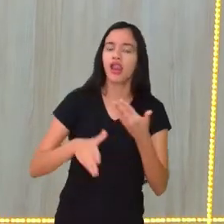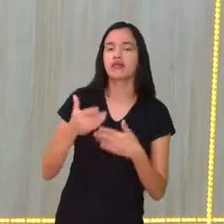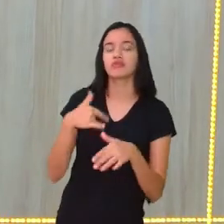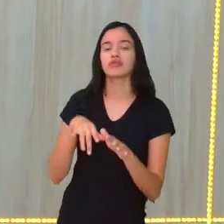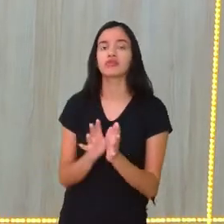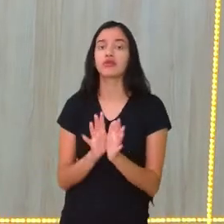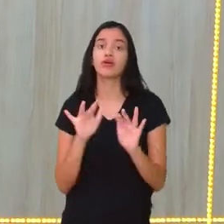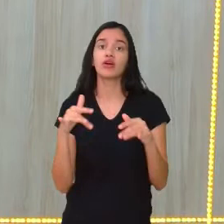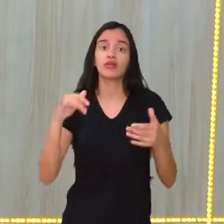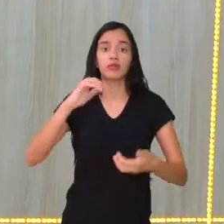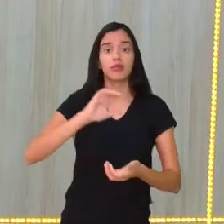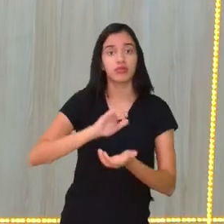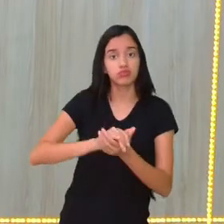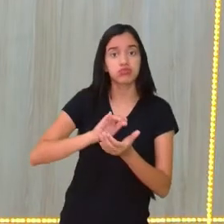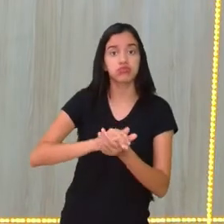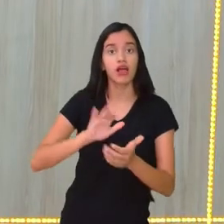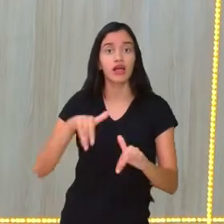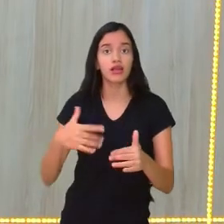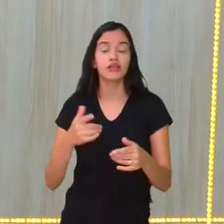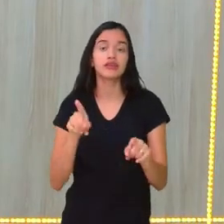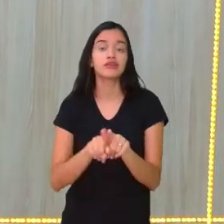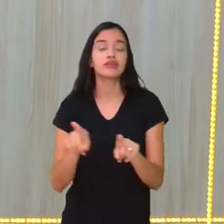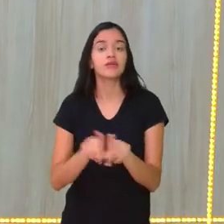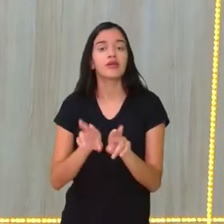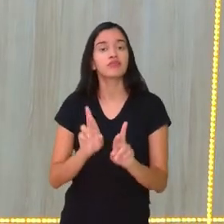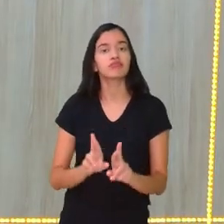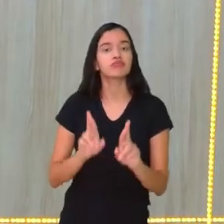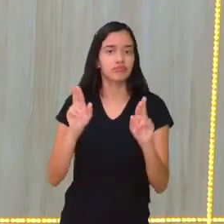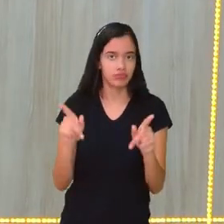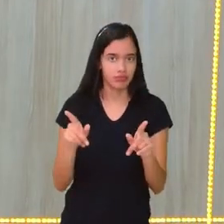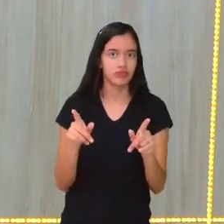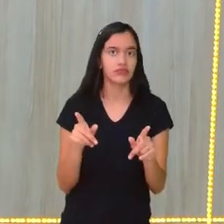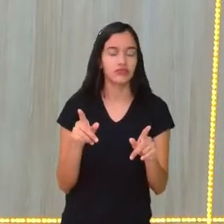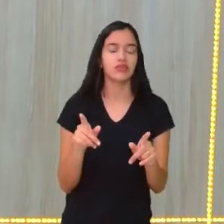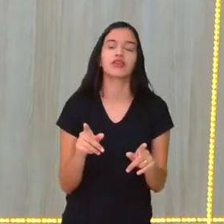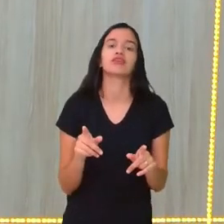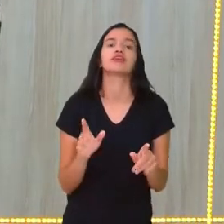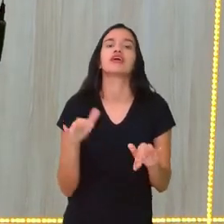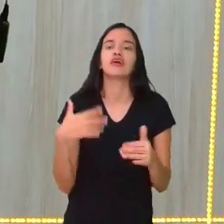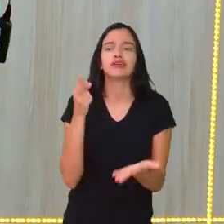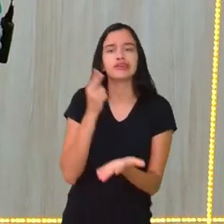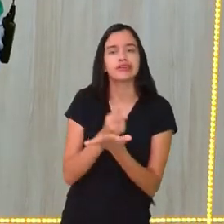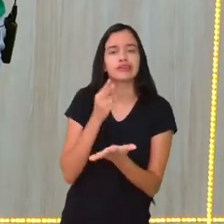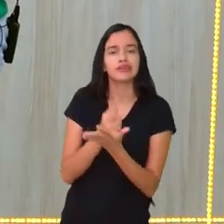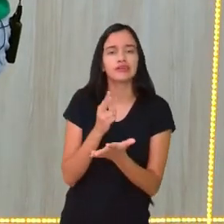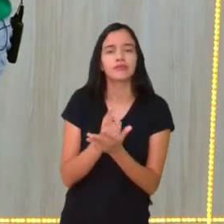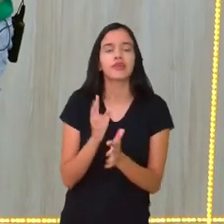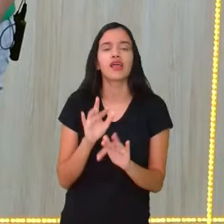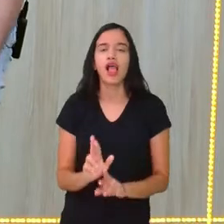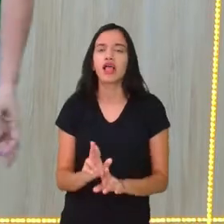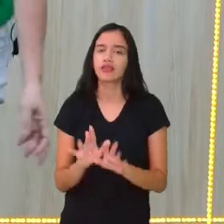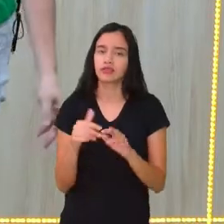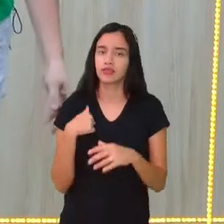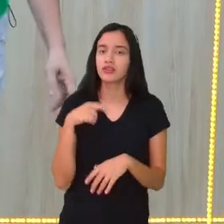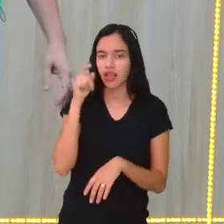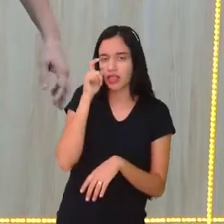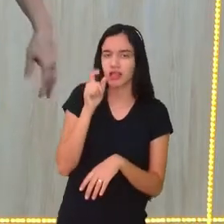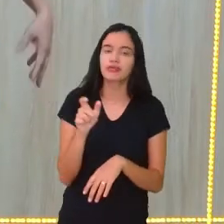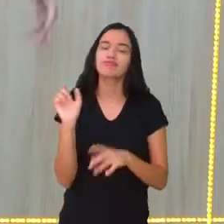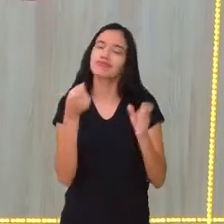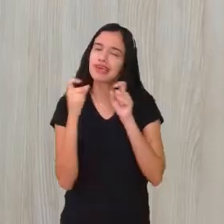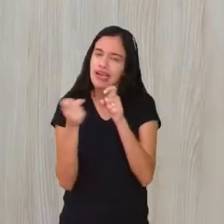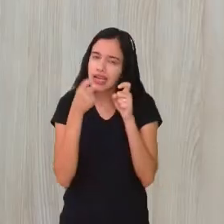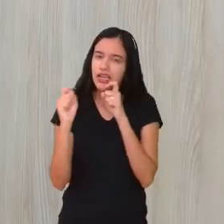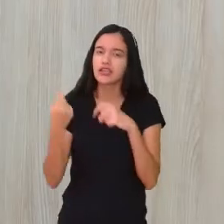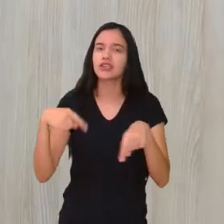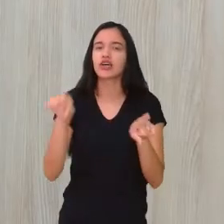pessoas de classes diferentes, isso sempre era abordado, né? Sempre é bem interessante muita isso. Crítica, né? Muita